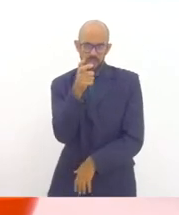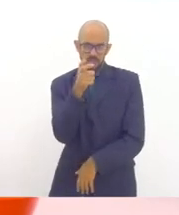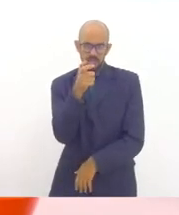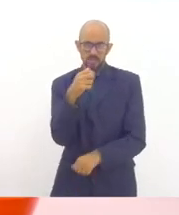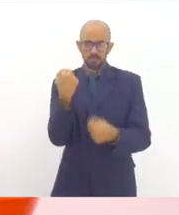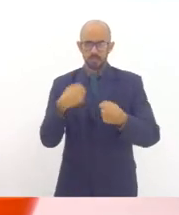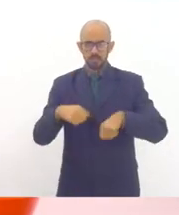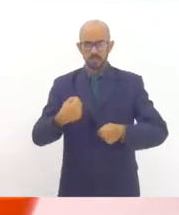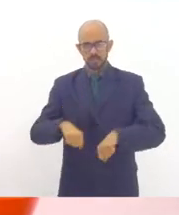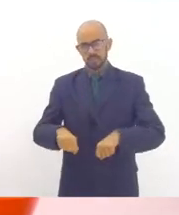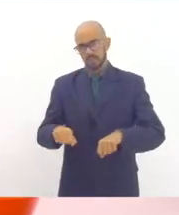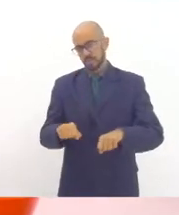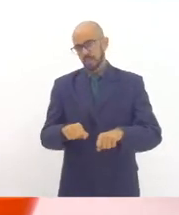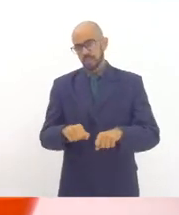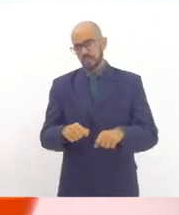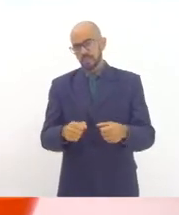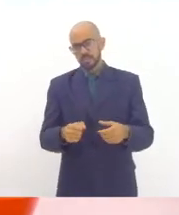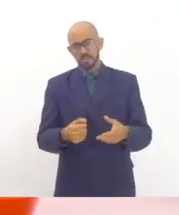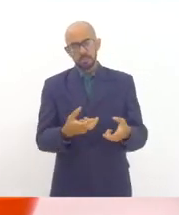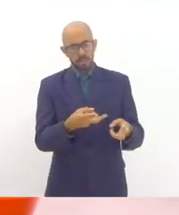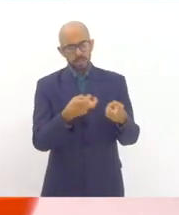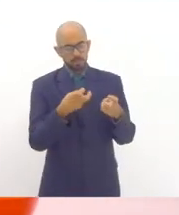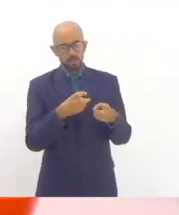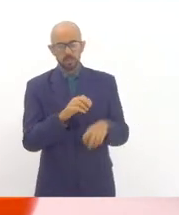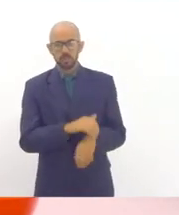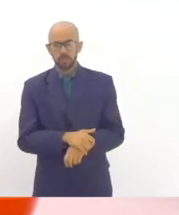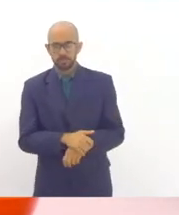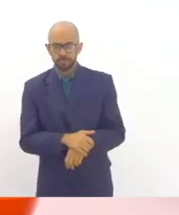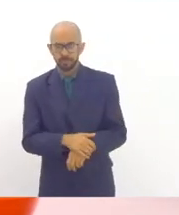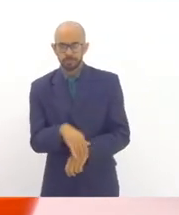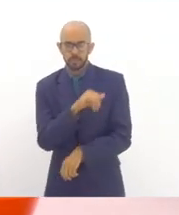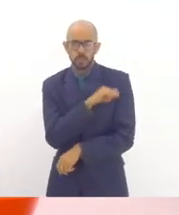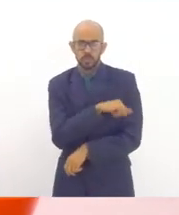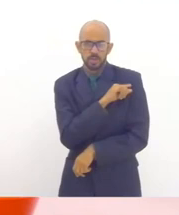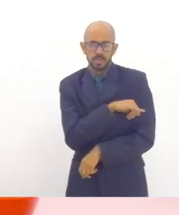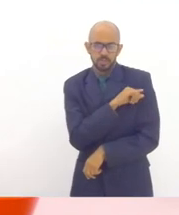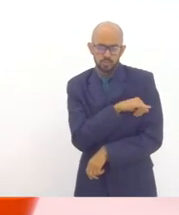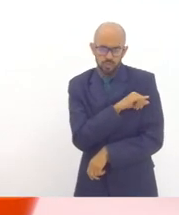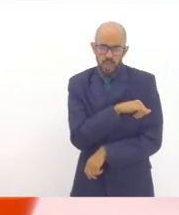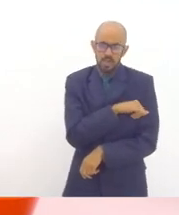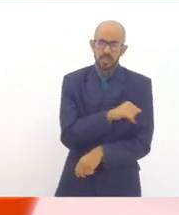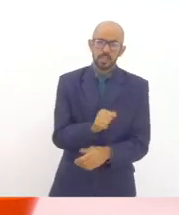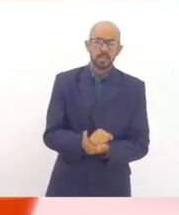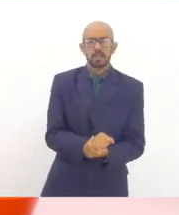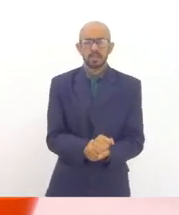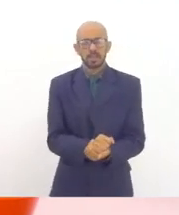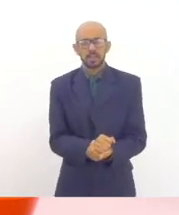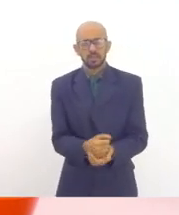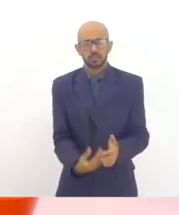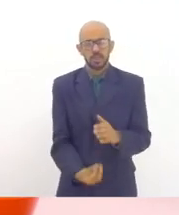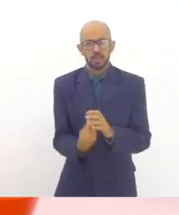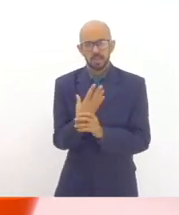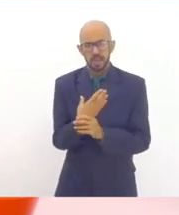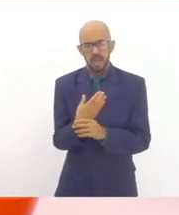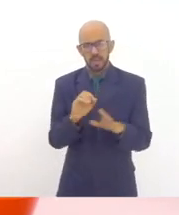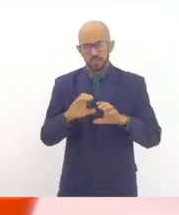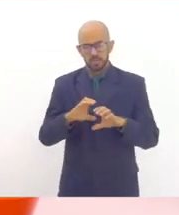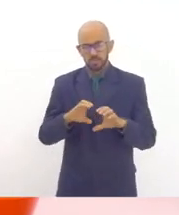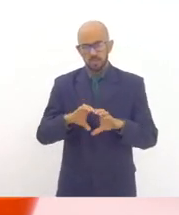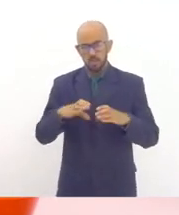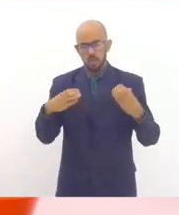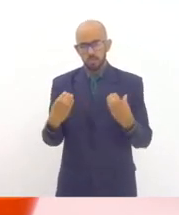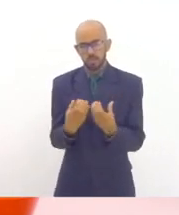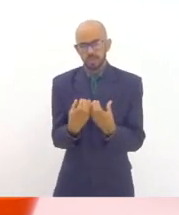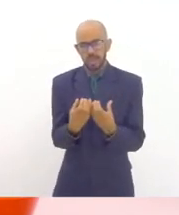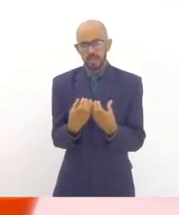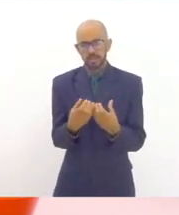precisa se fazer ouvir. O Rio de Janeiro se formou a partir de diversas comunidades indígenas e